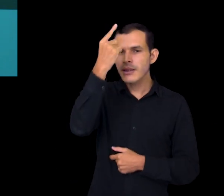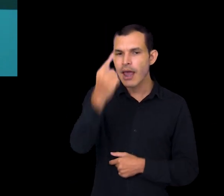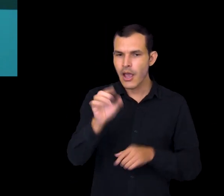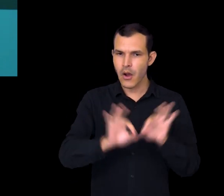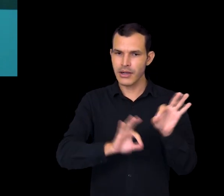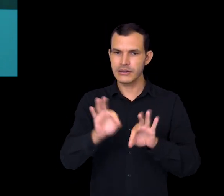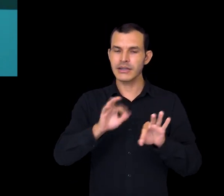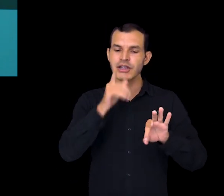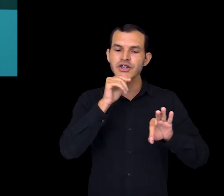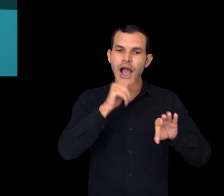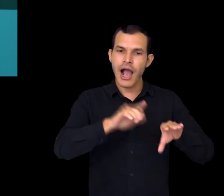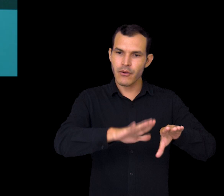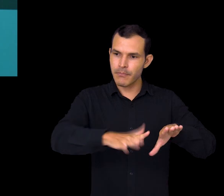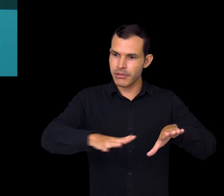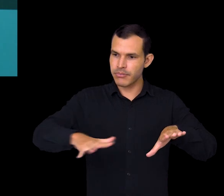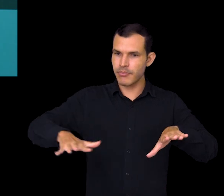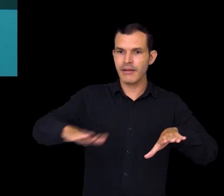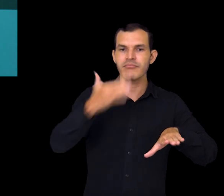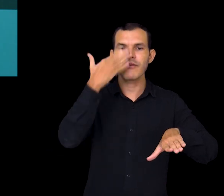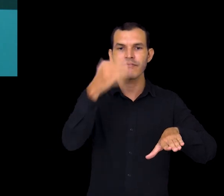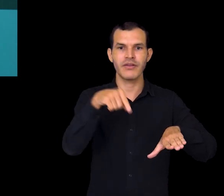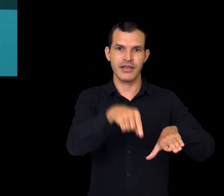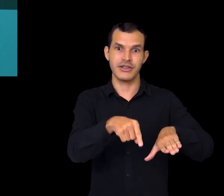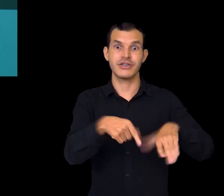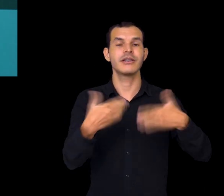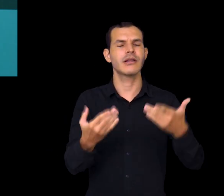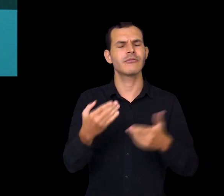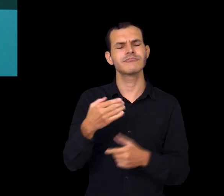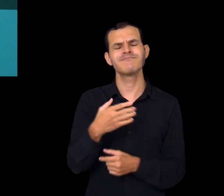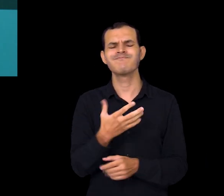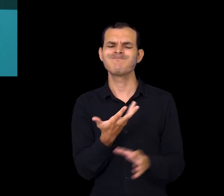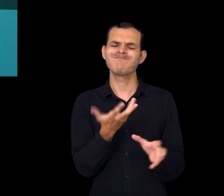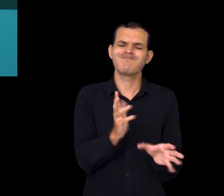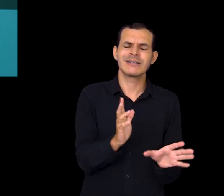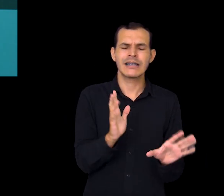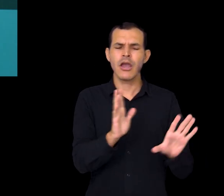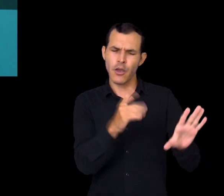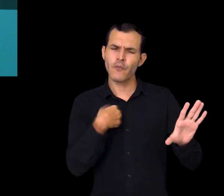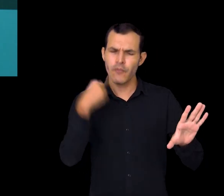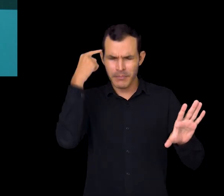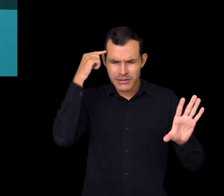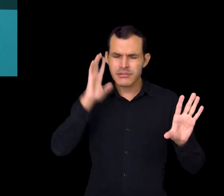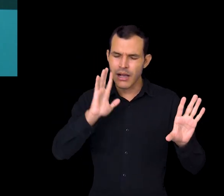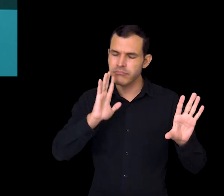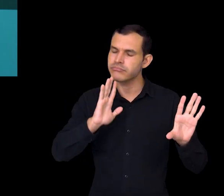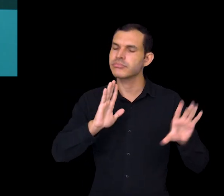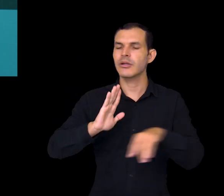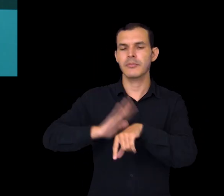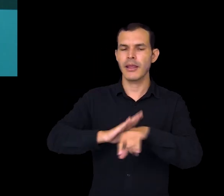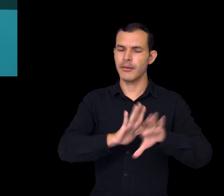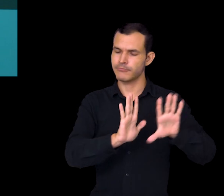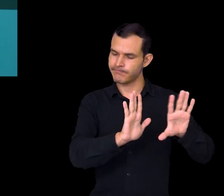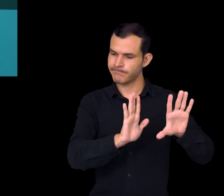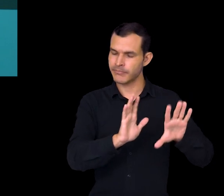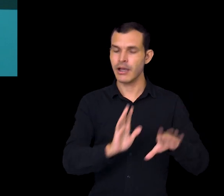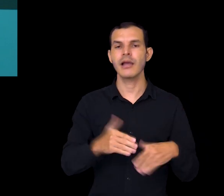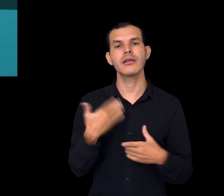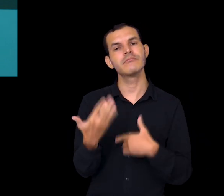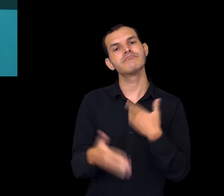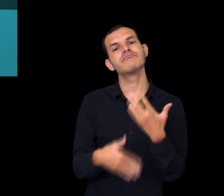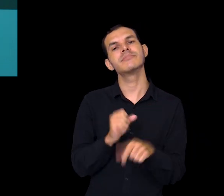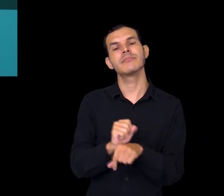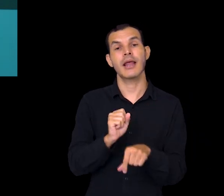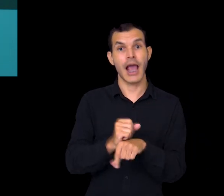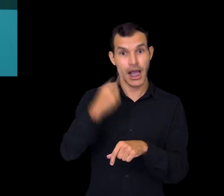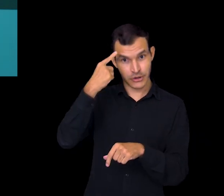ele, muito a contragosto, falou, não, eu quero pensar sobre isso. Me dá um tempo. Isso aí, eu e o colega esperamos. No dia seguinte, ele ligou para a gente,